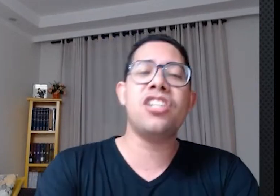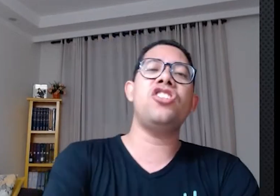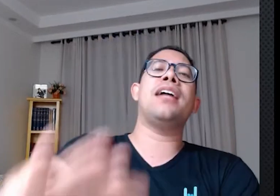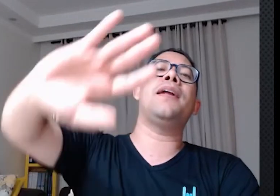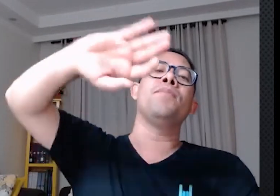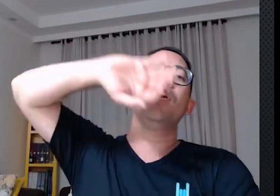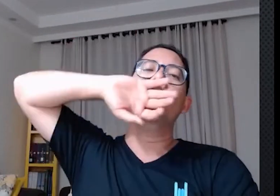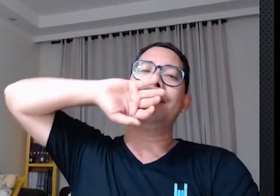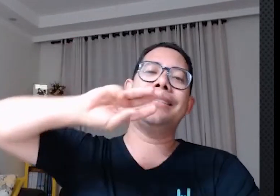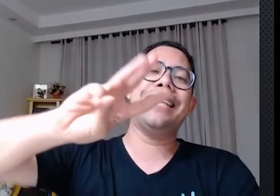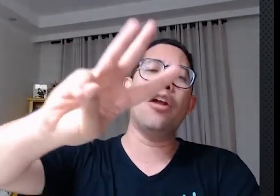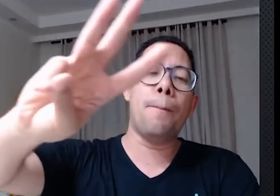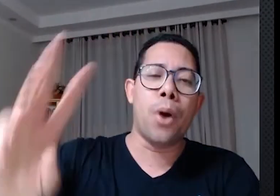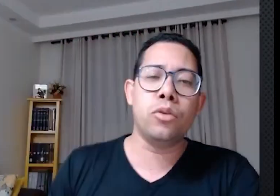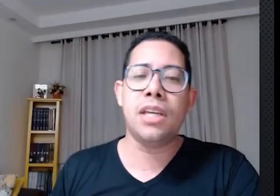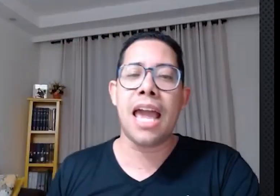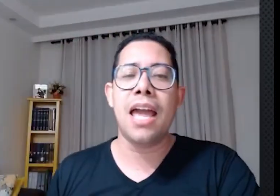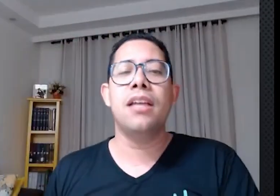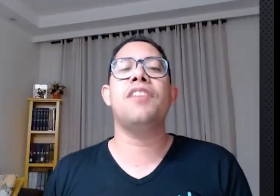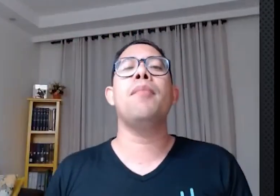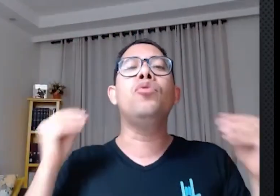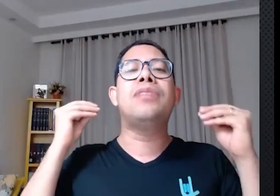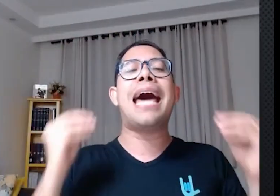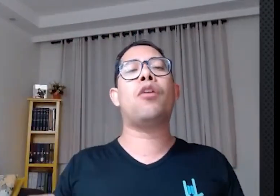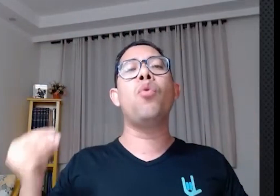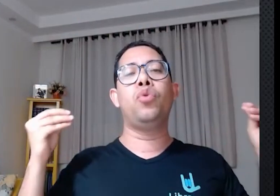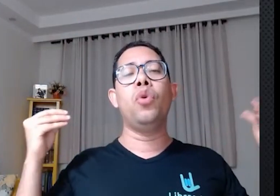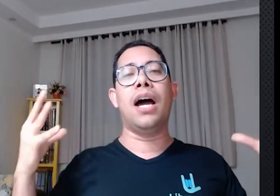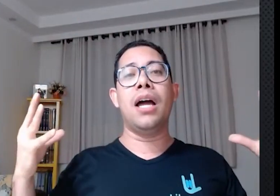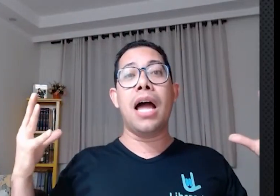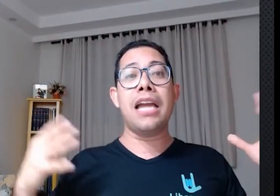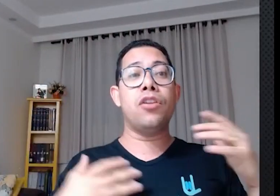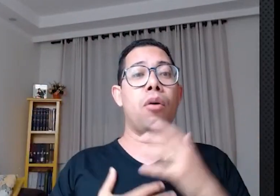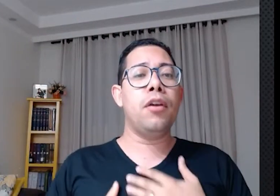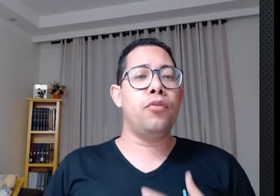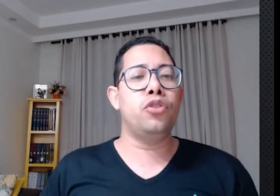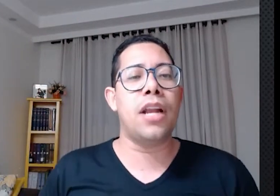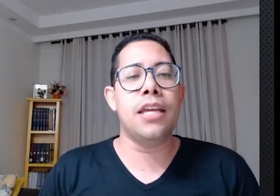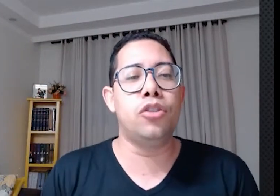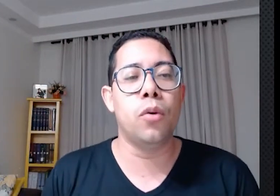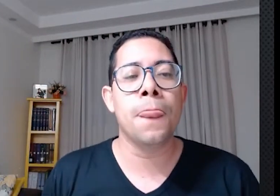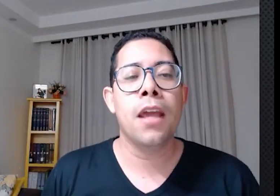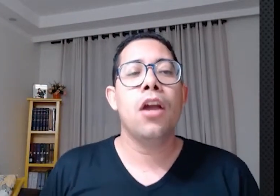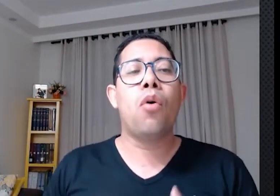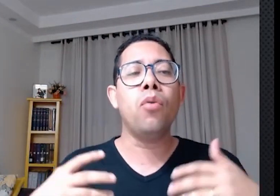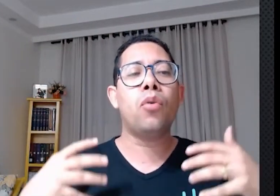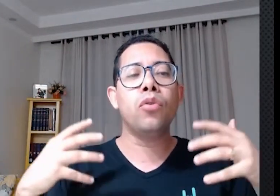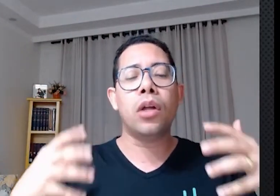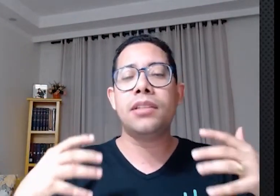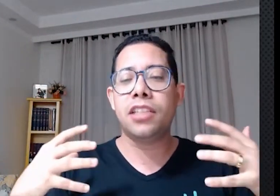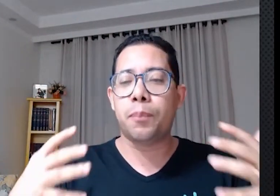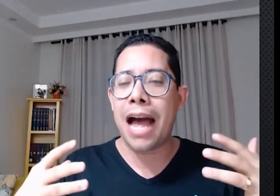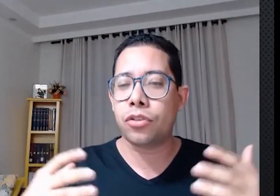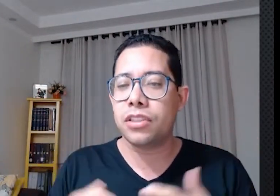despreocupado. E a gente entra no terceiro ponto, que você vai mudar a cultura. Gisele, como que funciona isso?